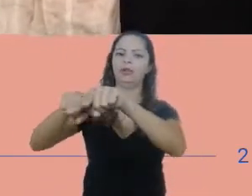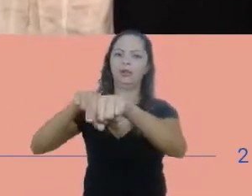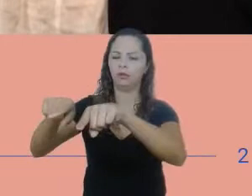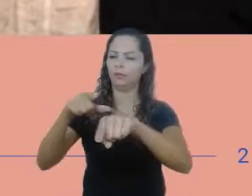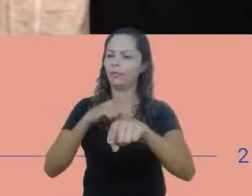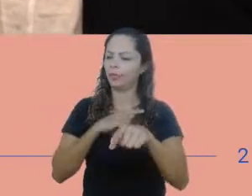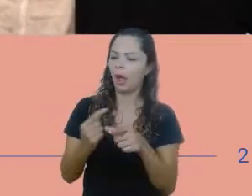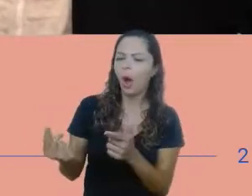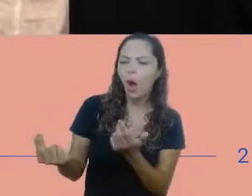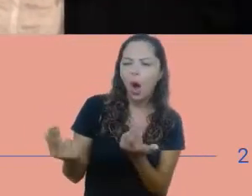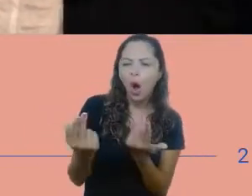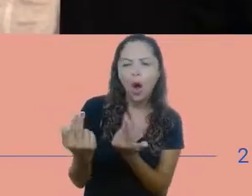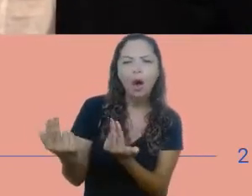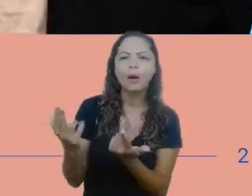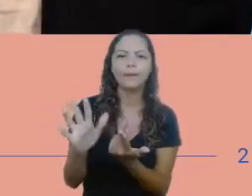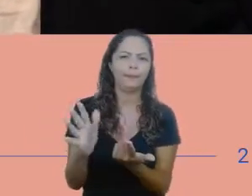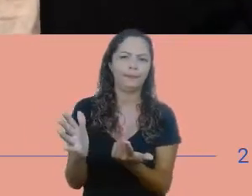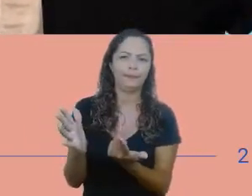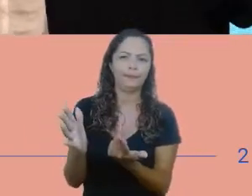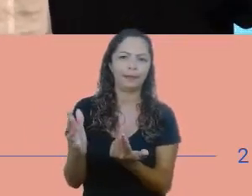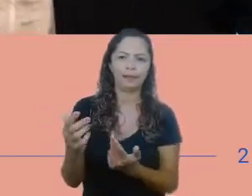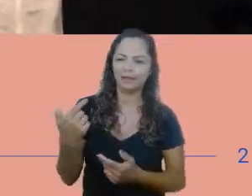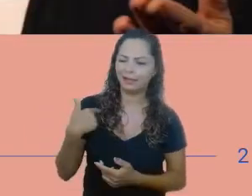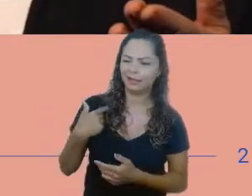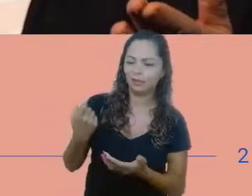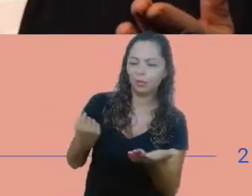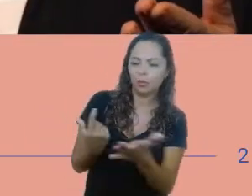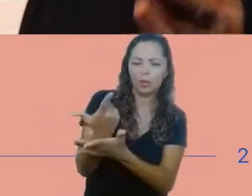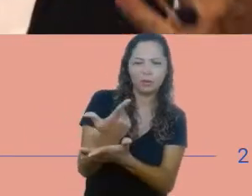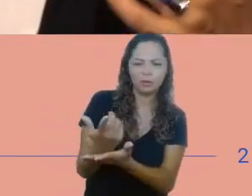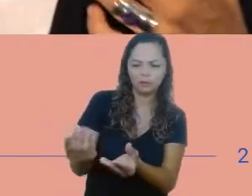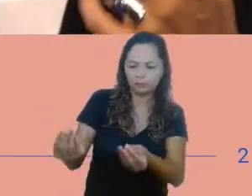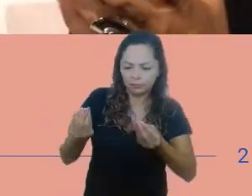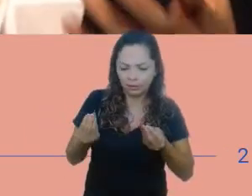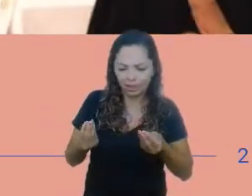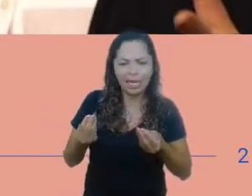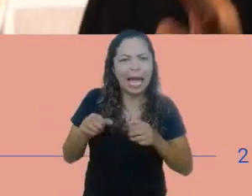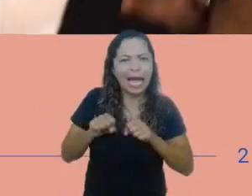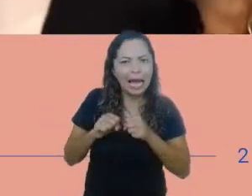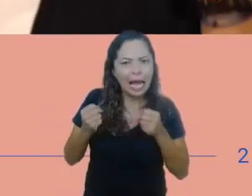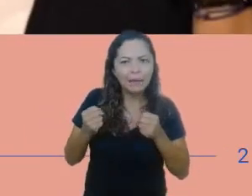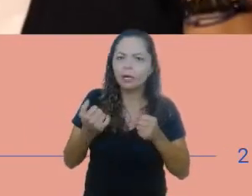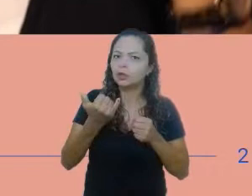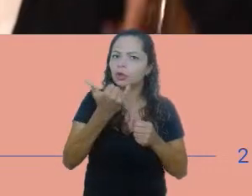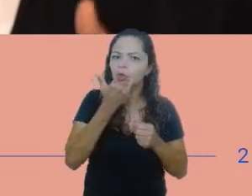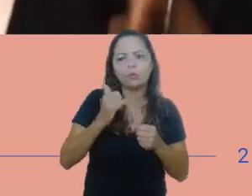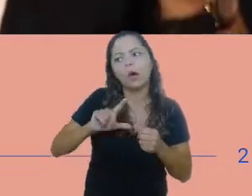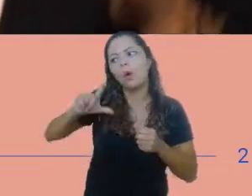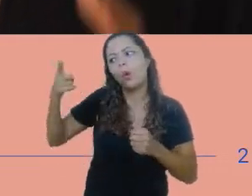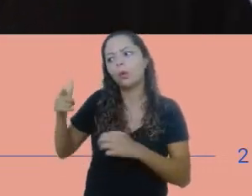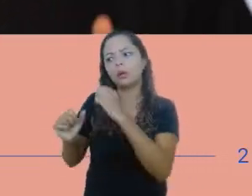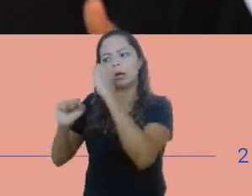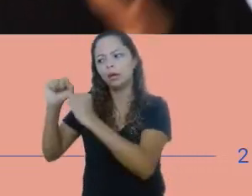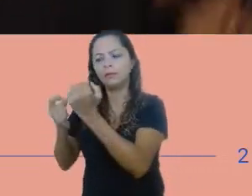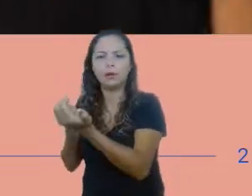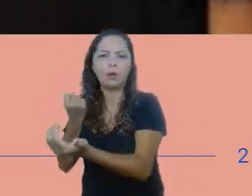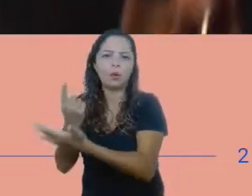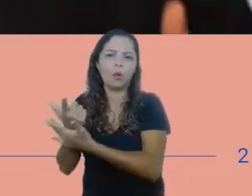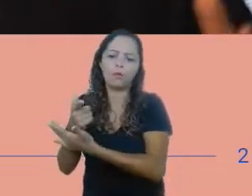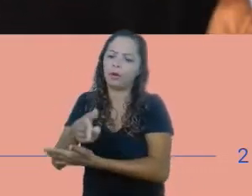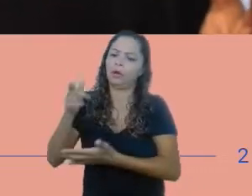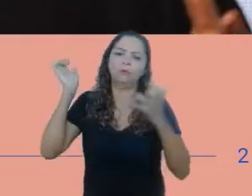porque eu insatisfeito com aquele produto vou comprar de outra empresa então a gente diz que o diferencial competitivo